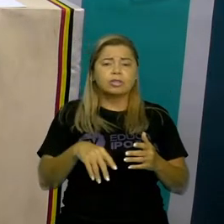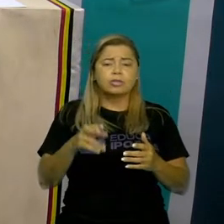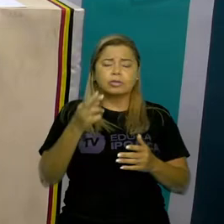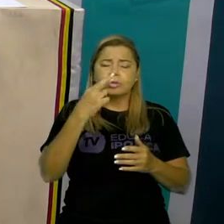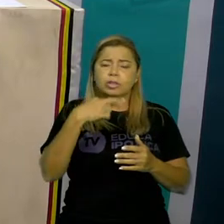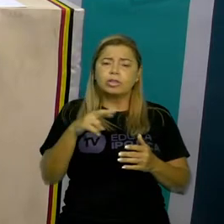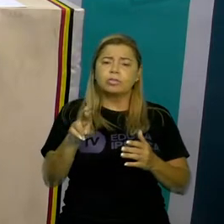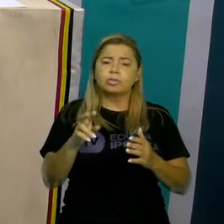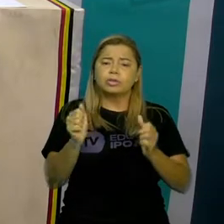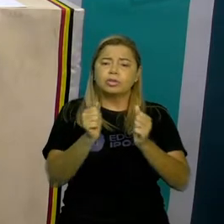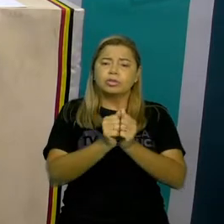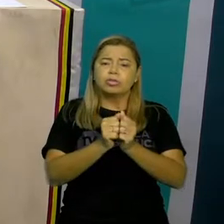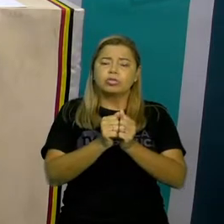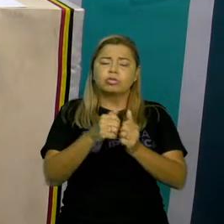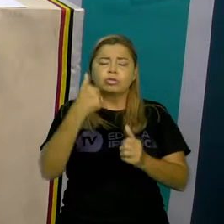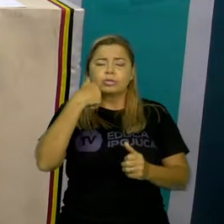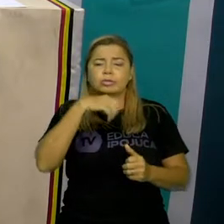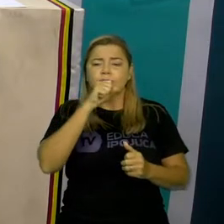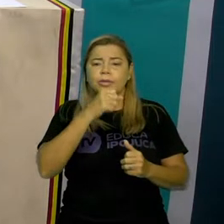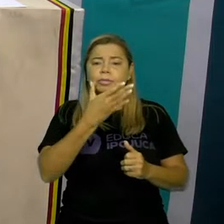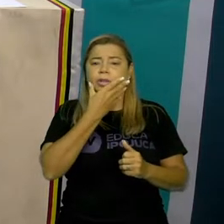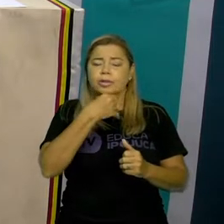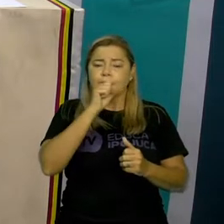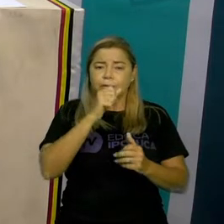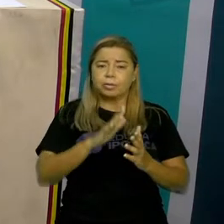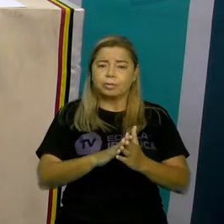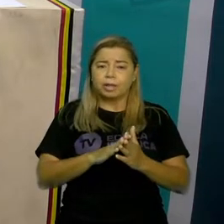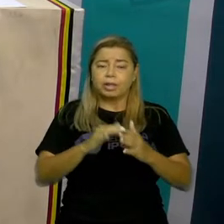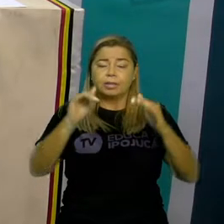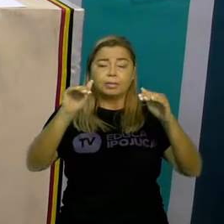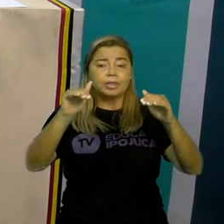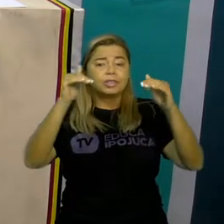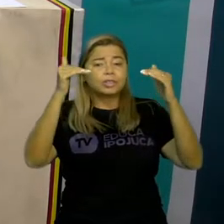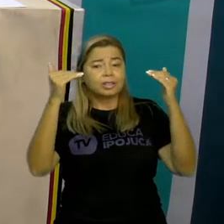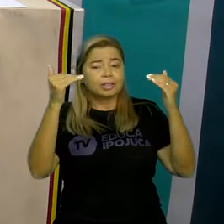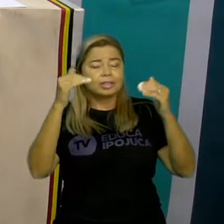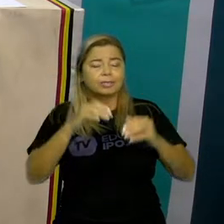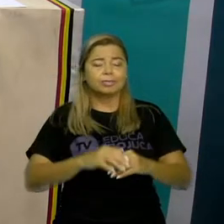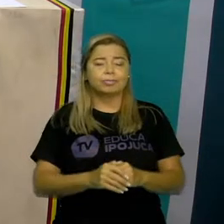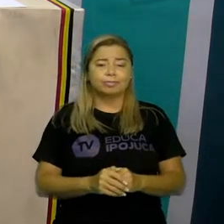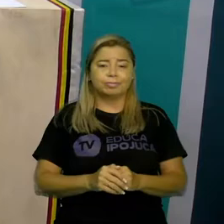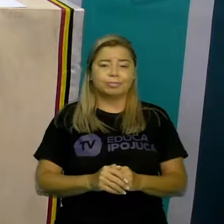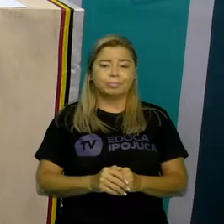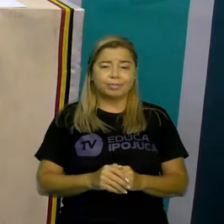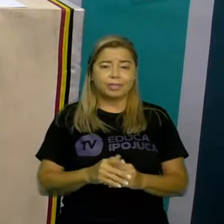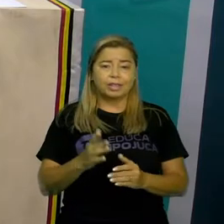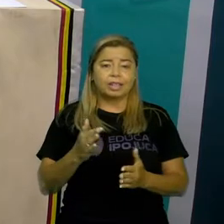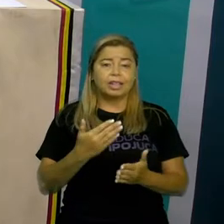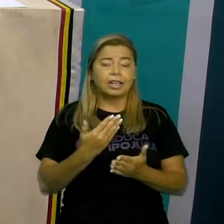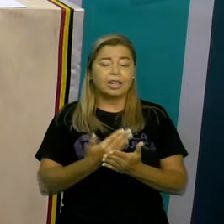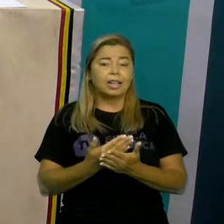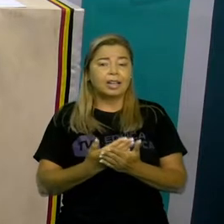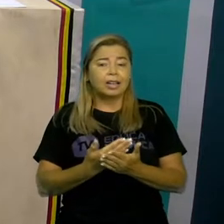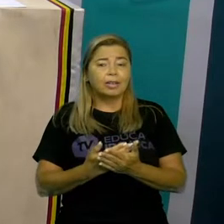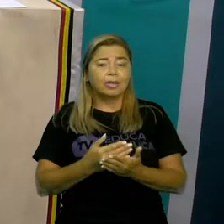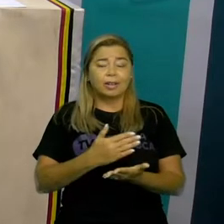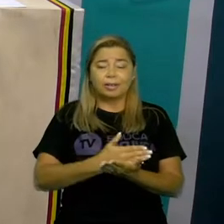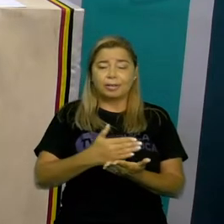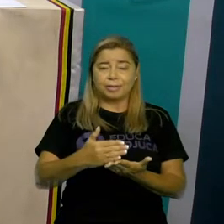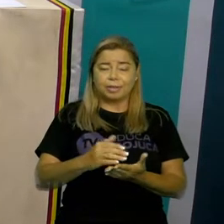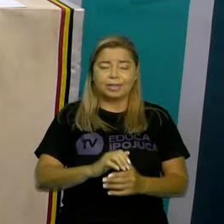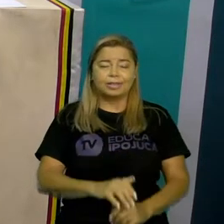com a mamãe, com o papai, tá certo? E prestem bastante atenção. E ela começa assim.